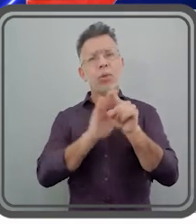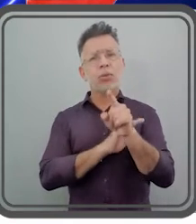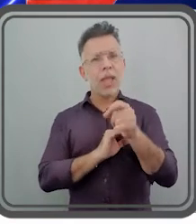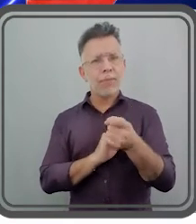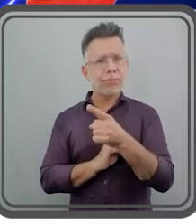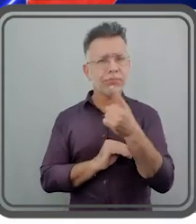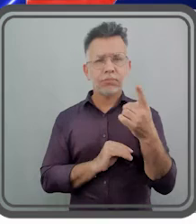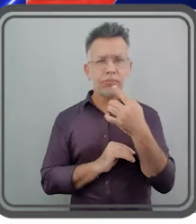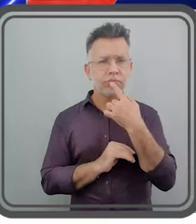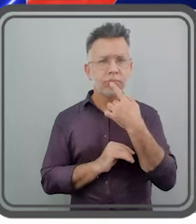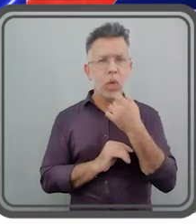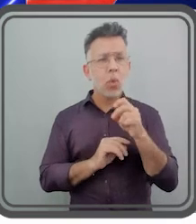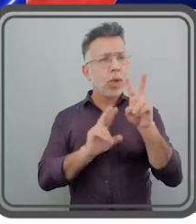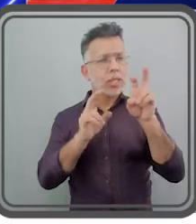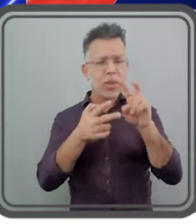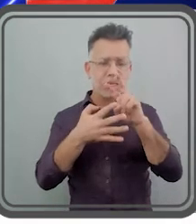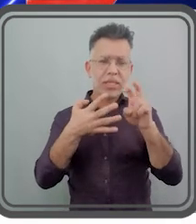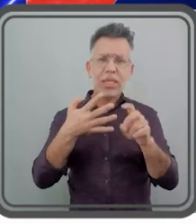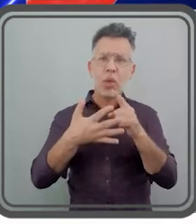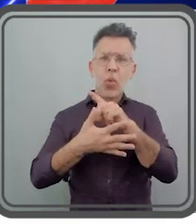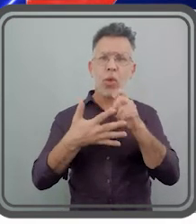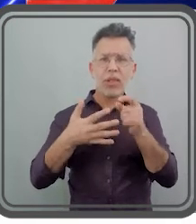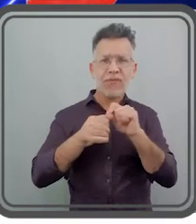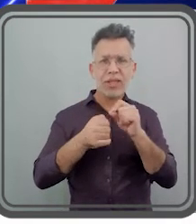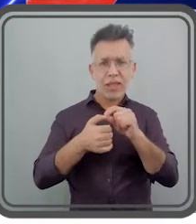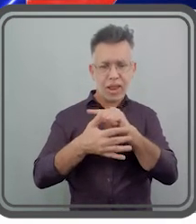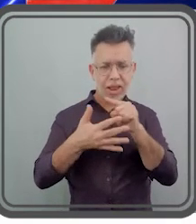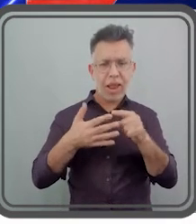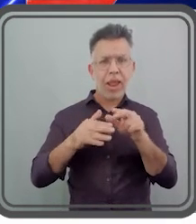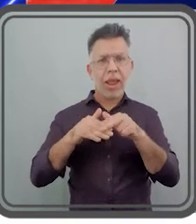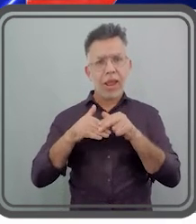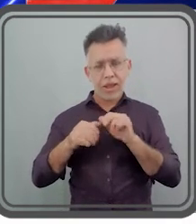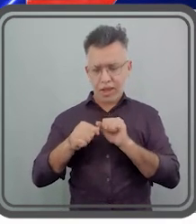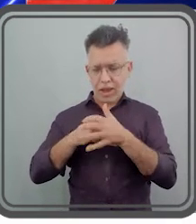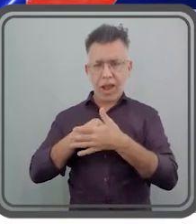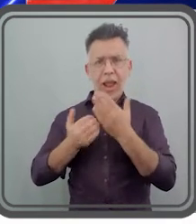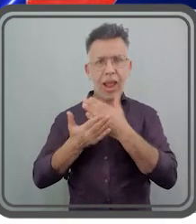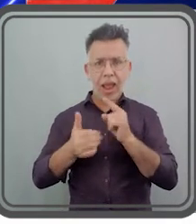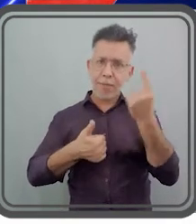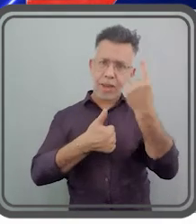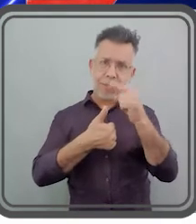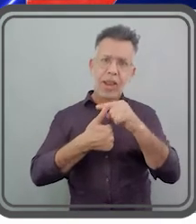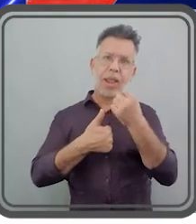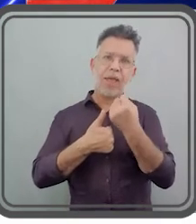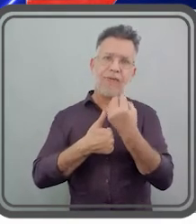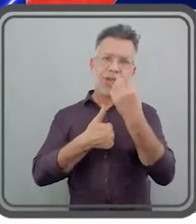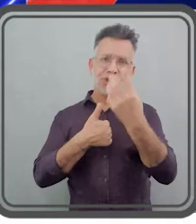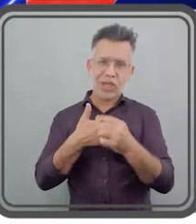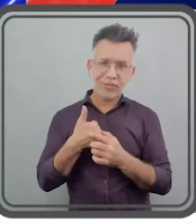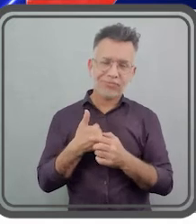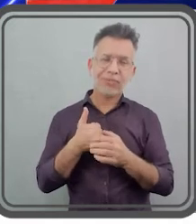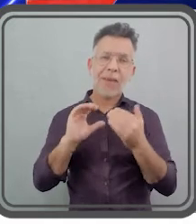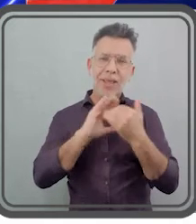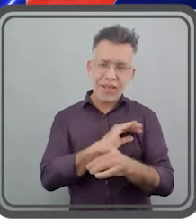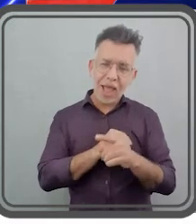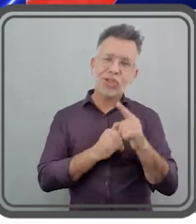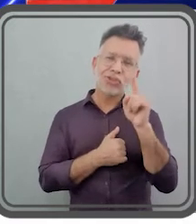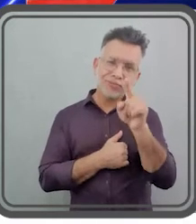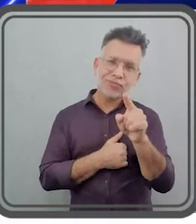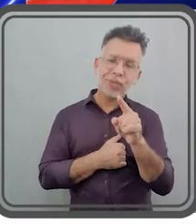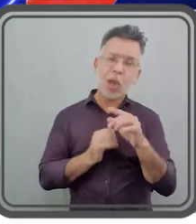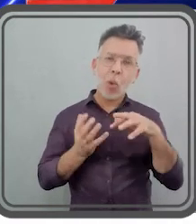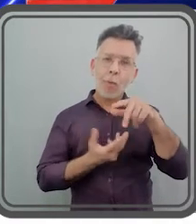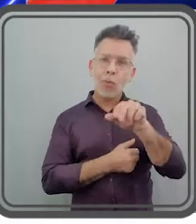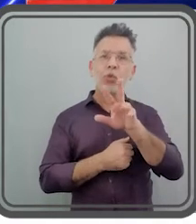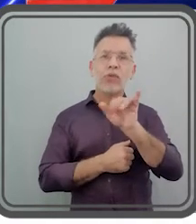para as pessoas e a top 5 coisas que as pessoas querem fazer academia passar acho que é viajar então a mensagem que eu tenho aqui